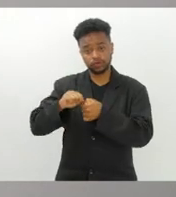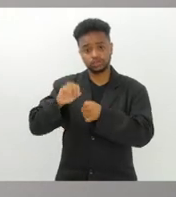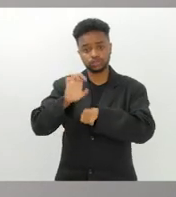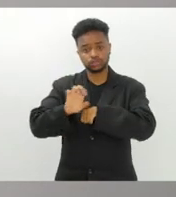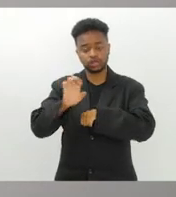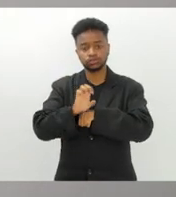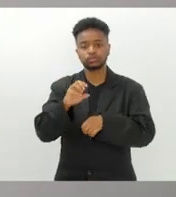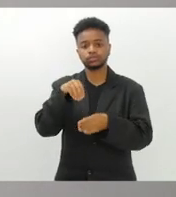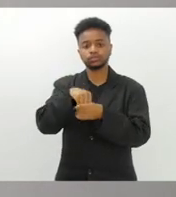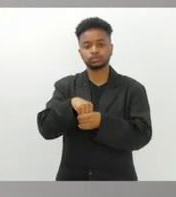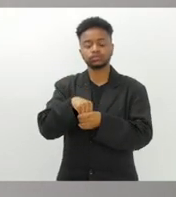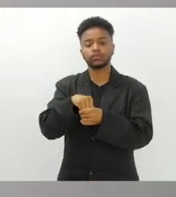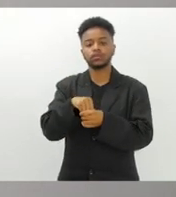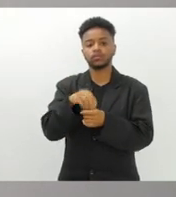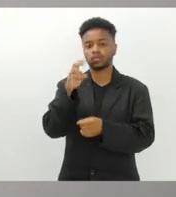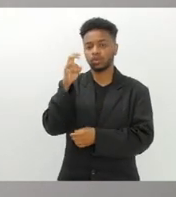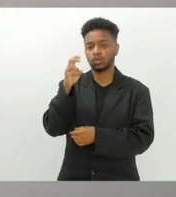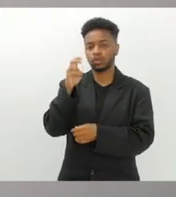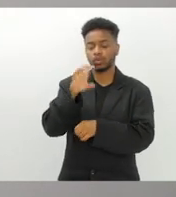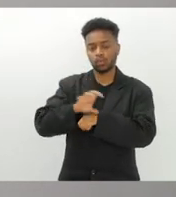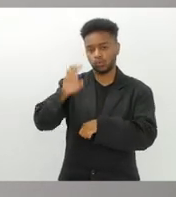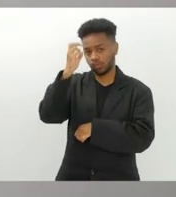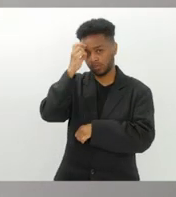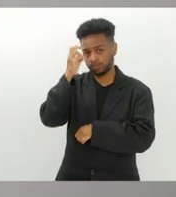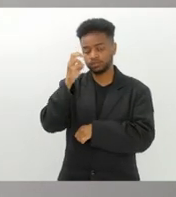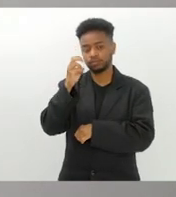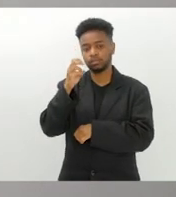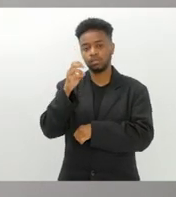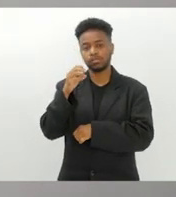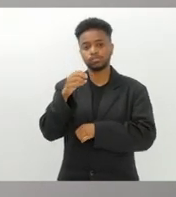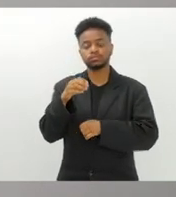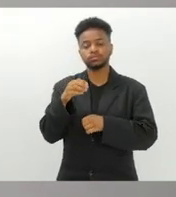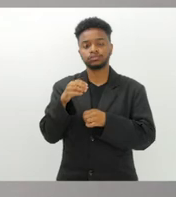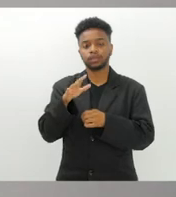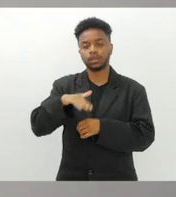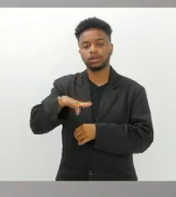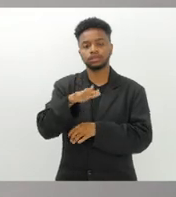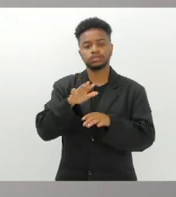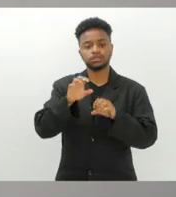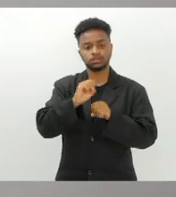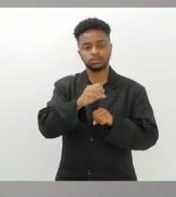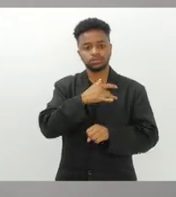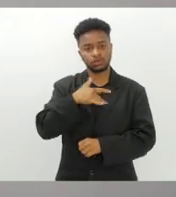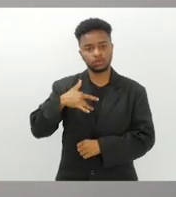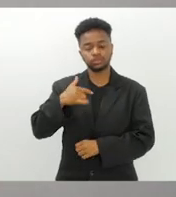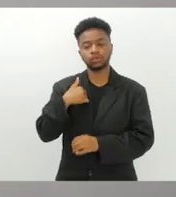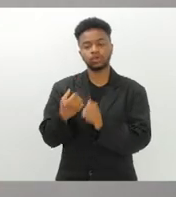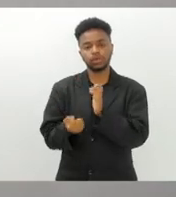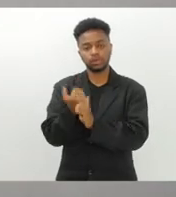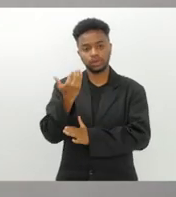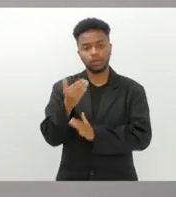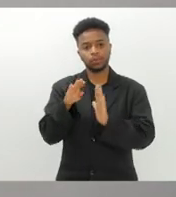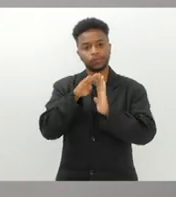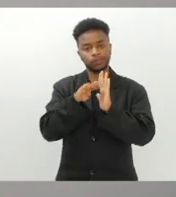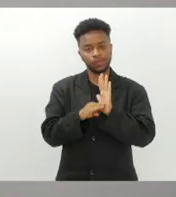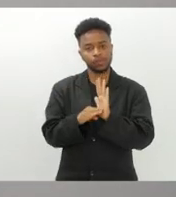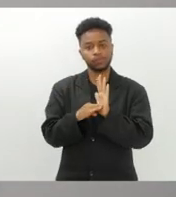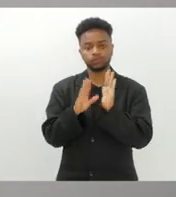da Saúde e ajudei a elaborar um programa educativo voltado para a acessibilidade, porque era o